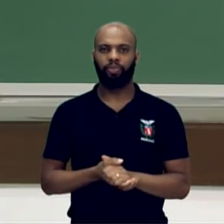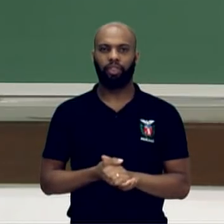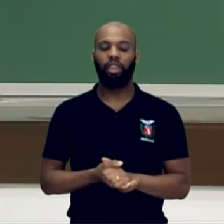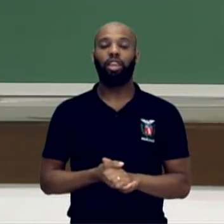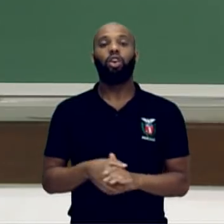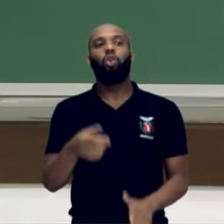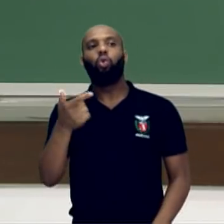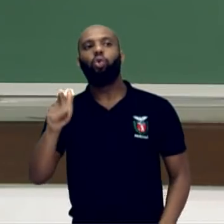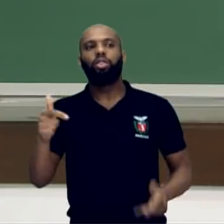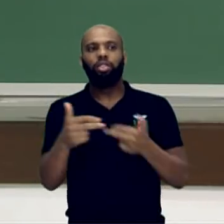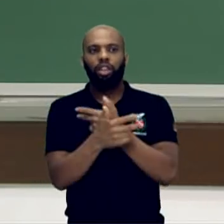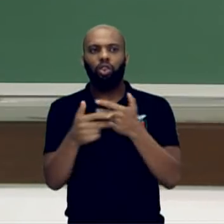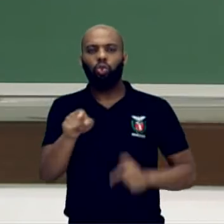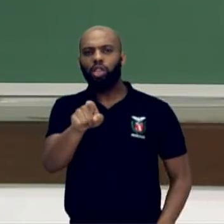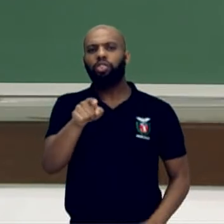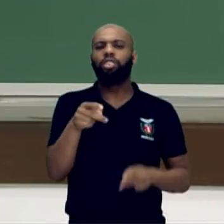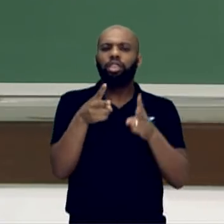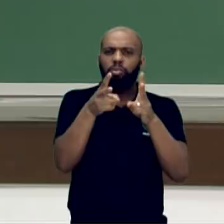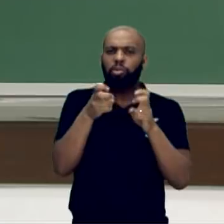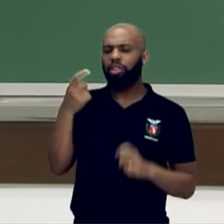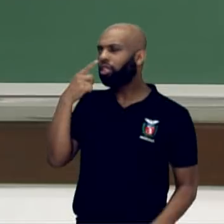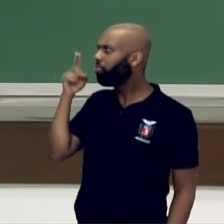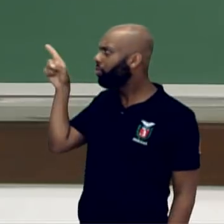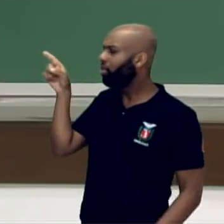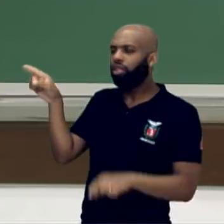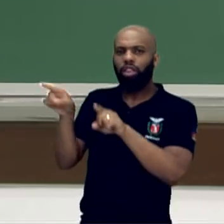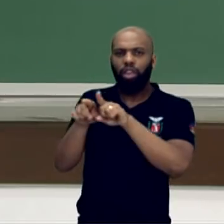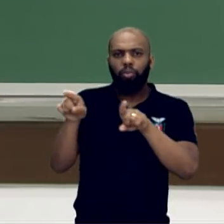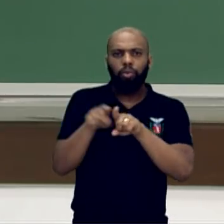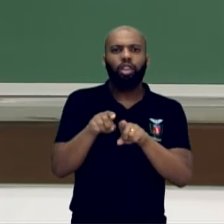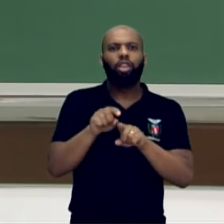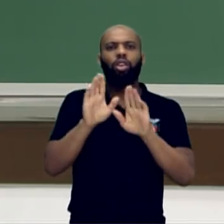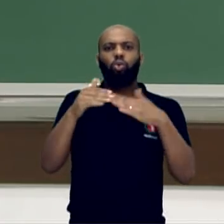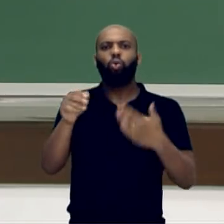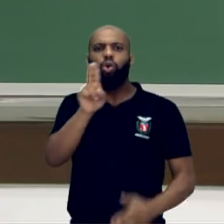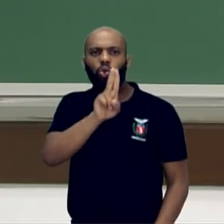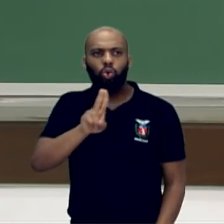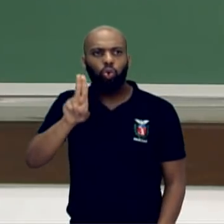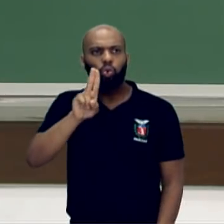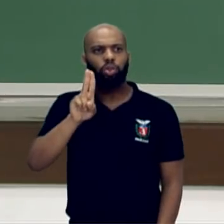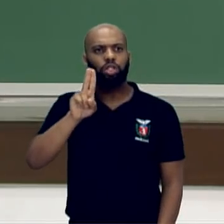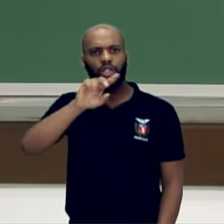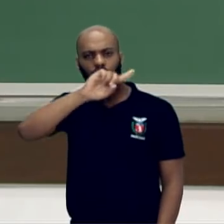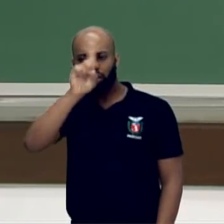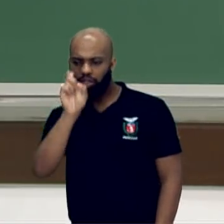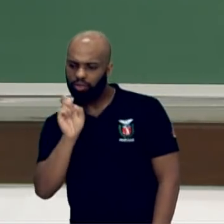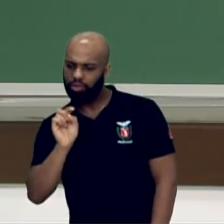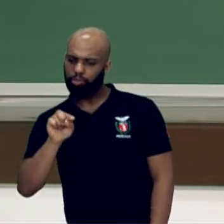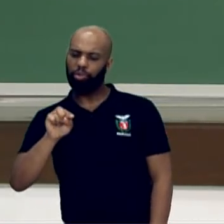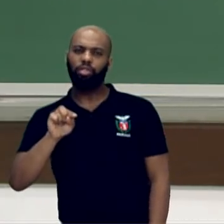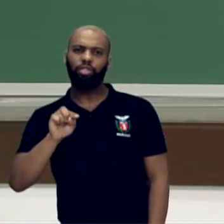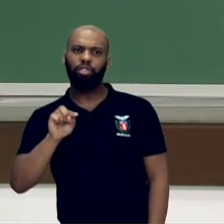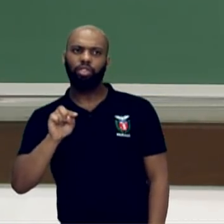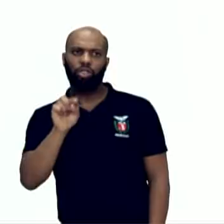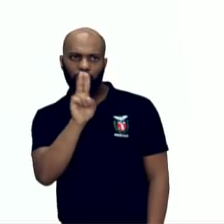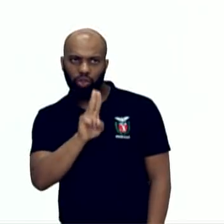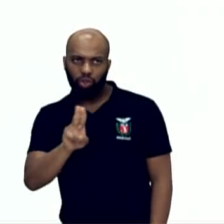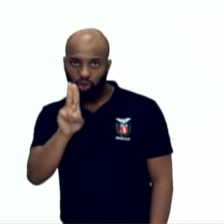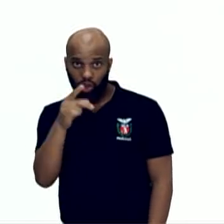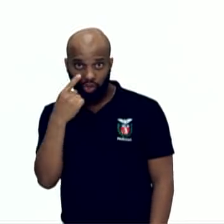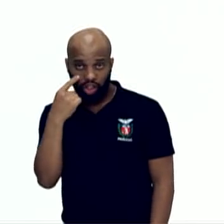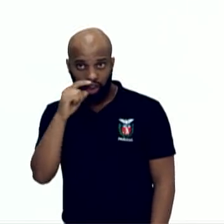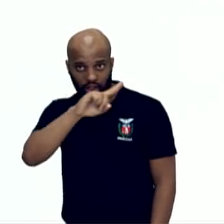Outra coisa, pessoal, vocês perceberam aqui, né, o uso do ponto de interrogação. Olhe